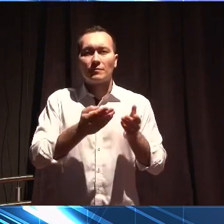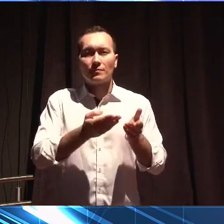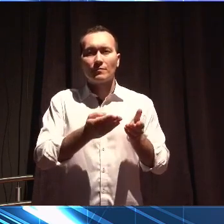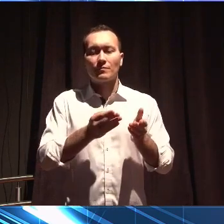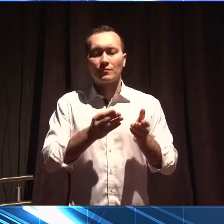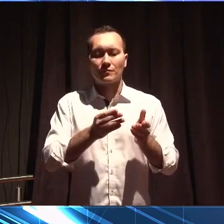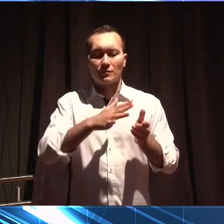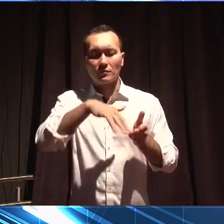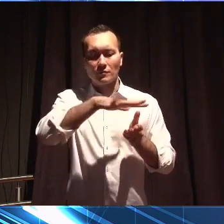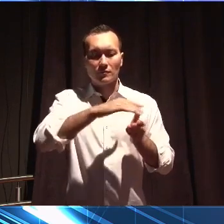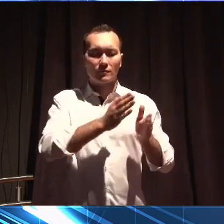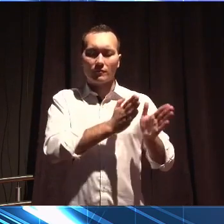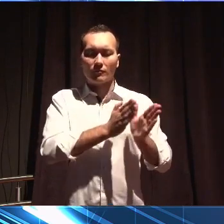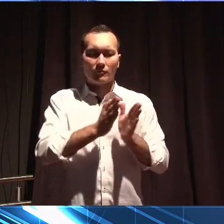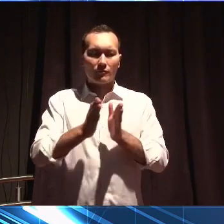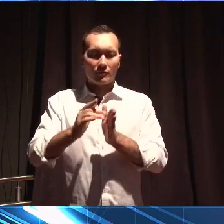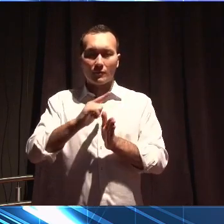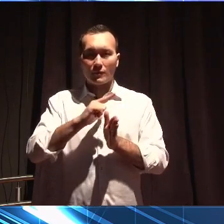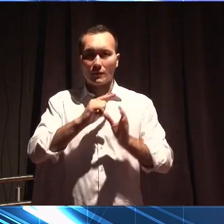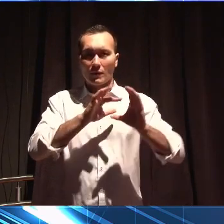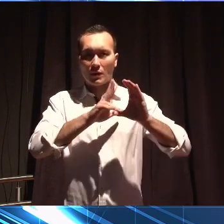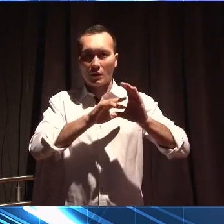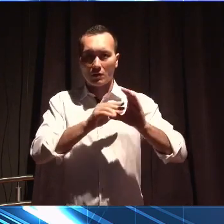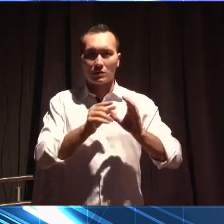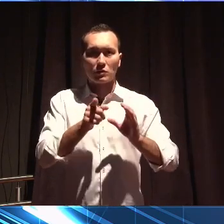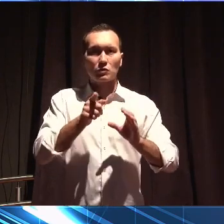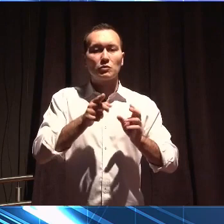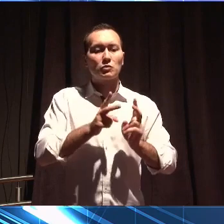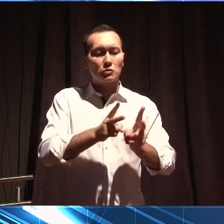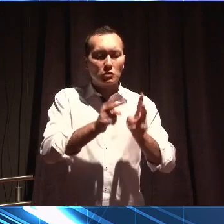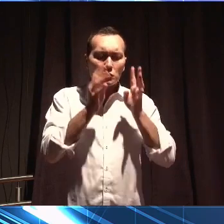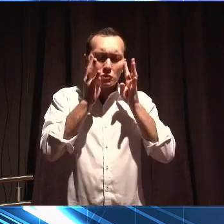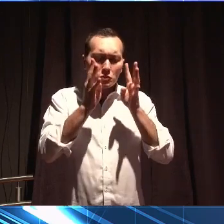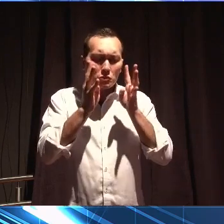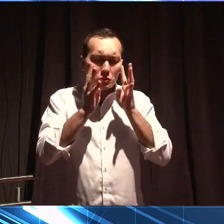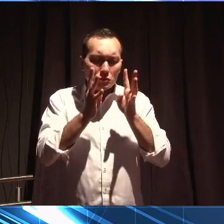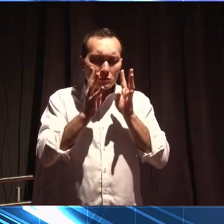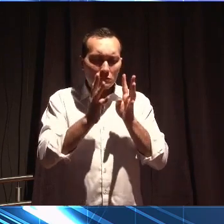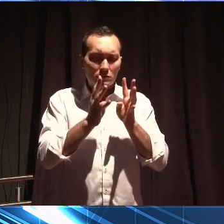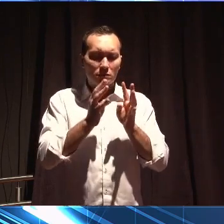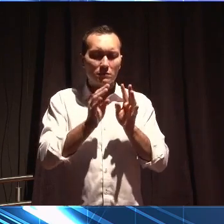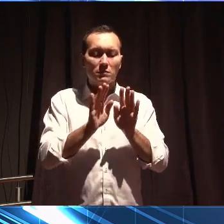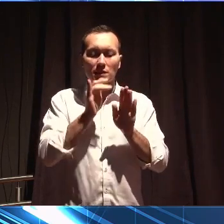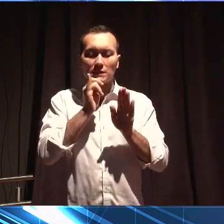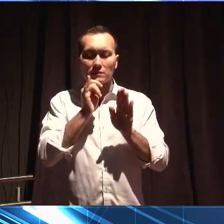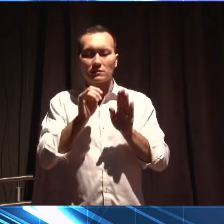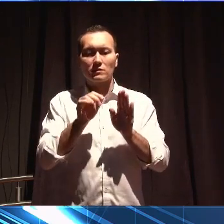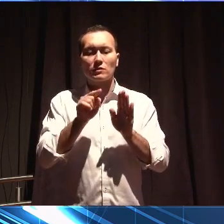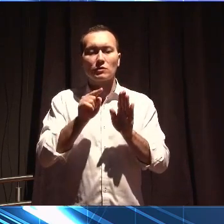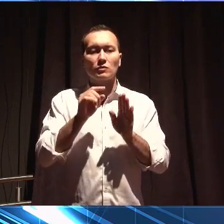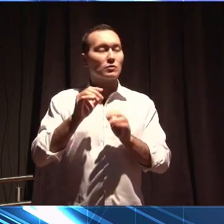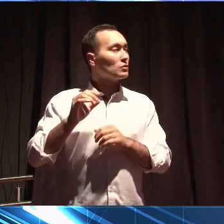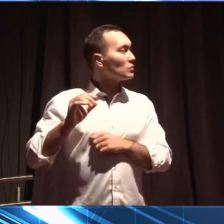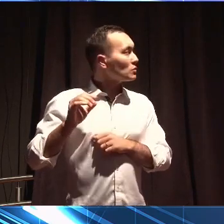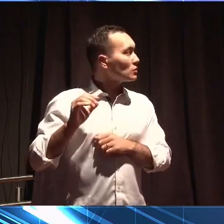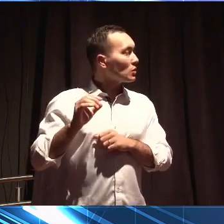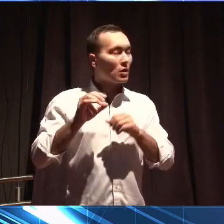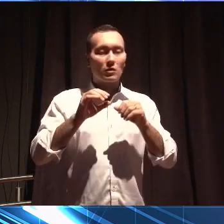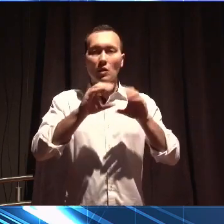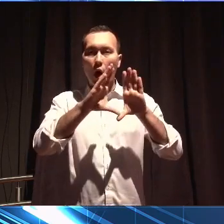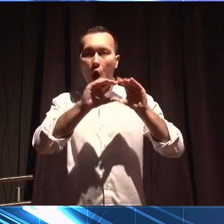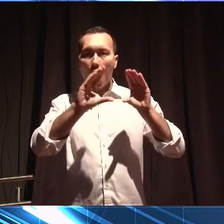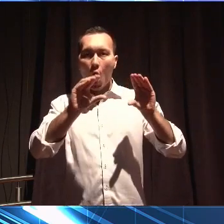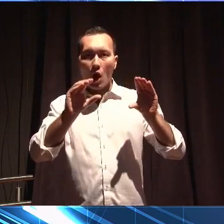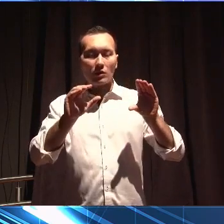Code, não necessariamente você necessita usar a questão do CloudFormation, né? A gente também estava falando sobre isso.